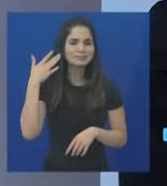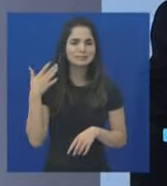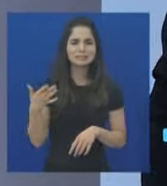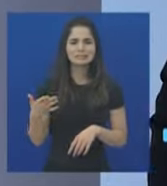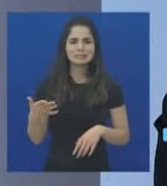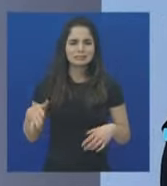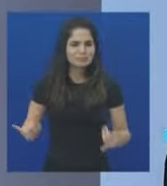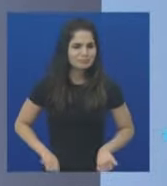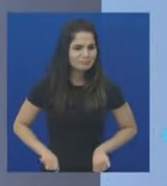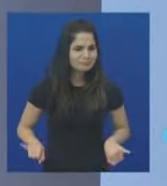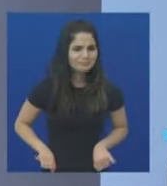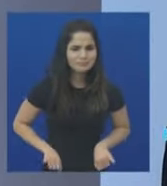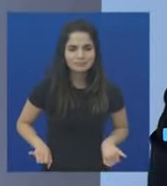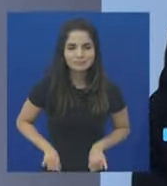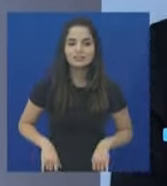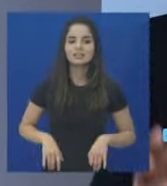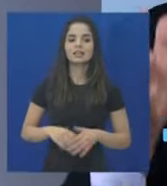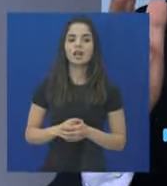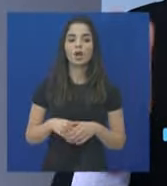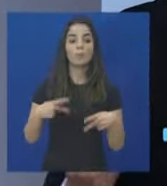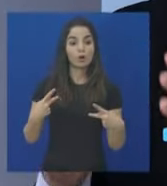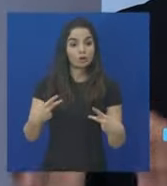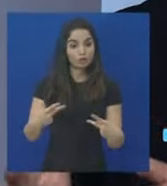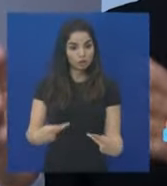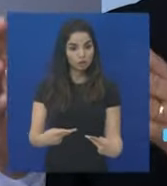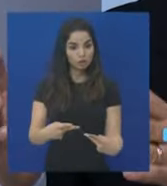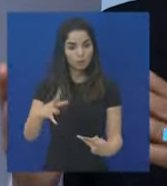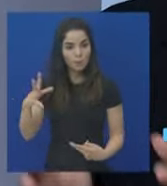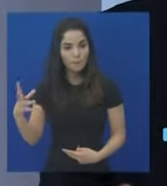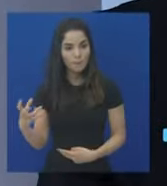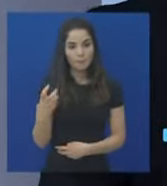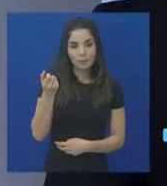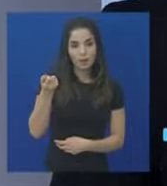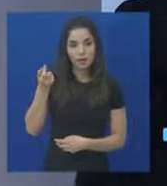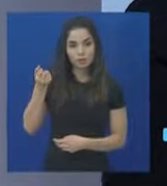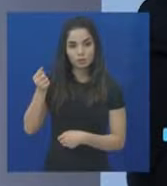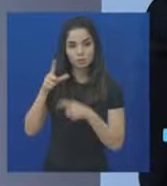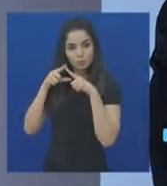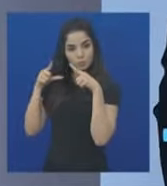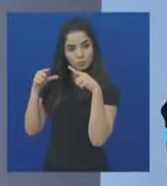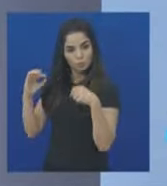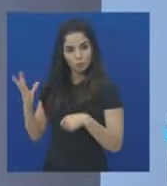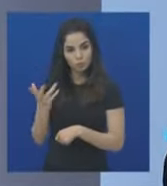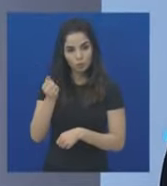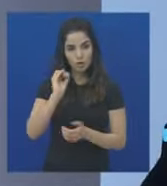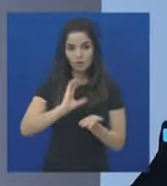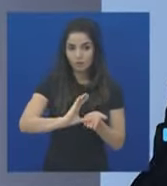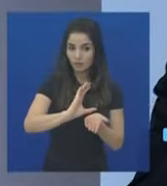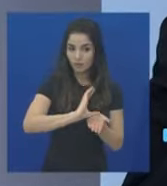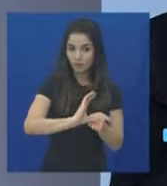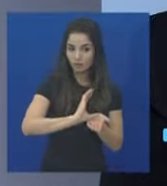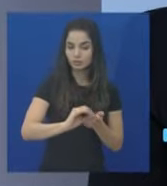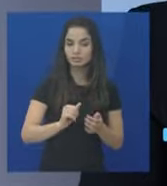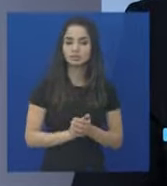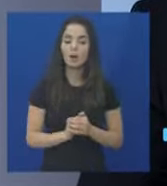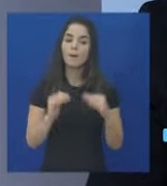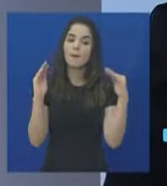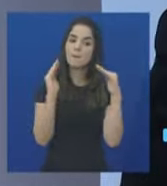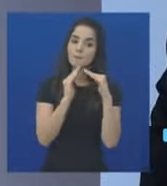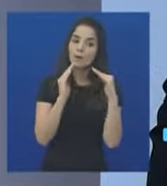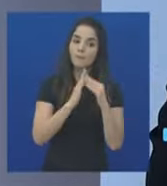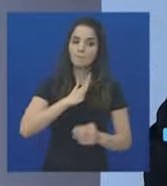Para que a gente possa, através de projetos de captação de recursos do governo federal, existe projetos como Minha Casa Minha Vida,